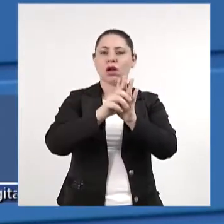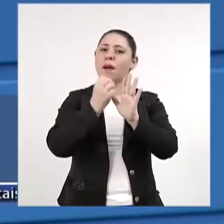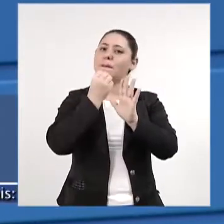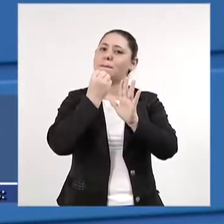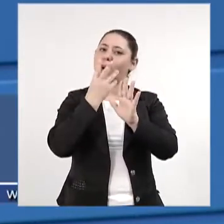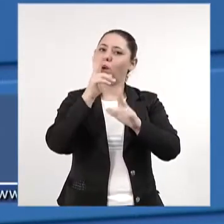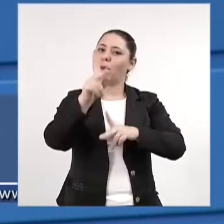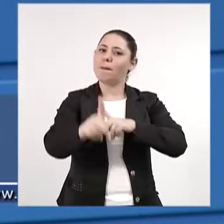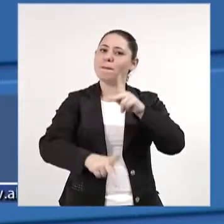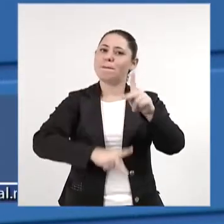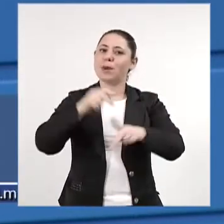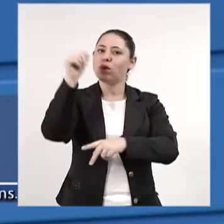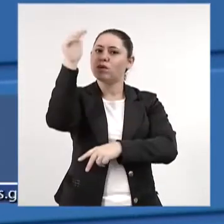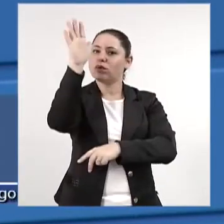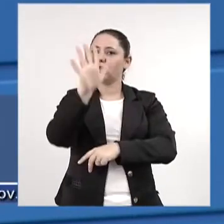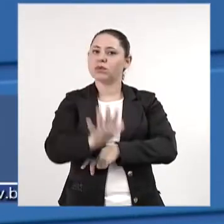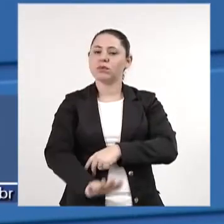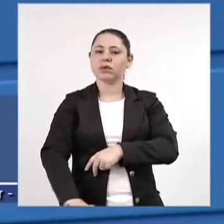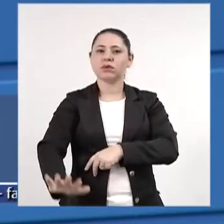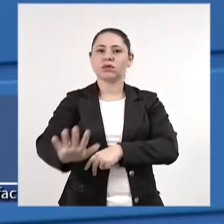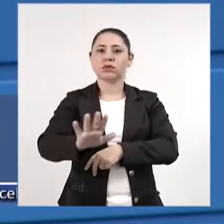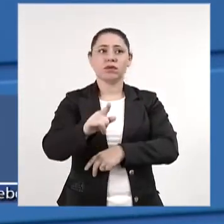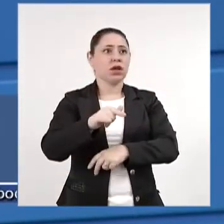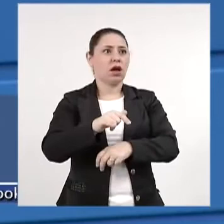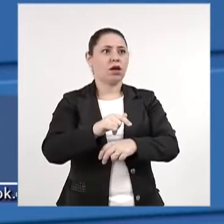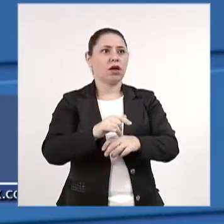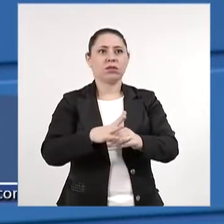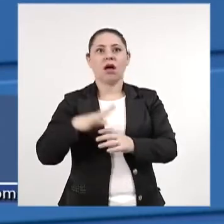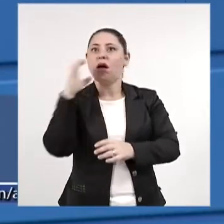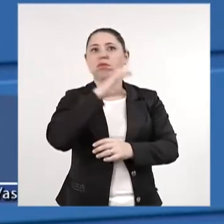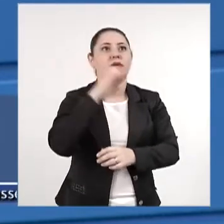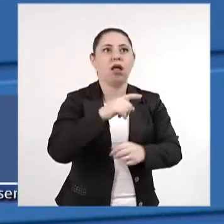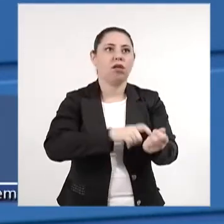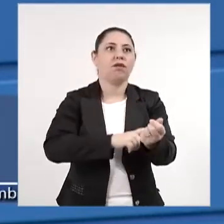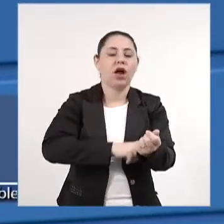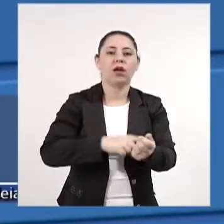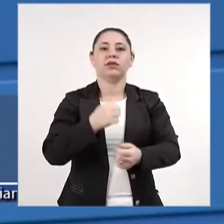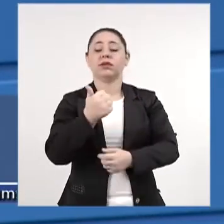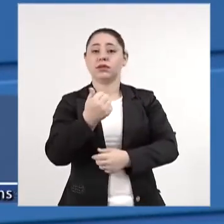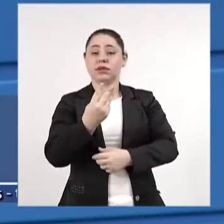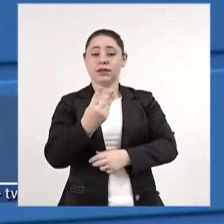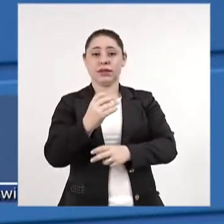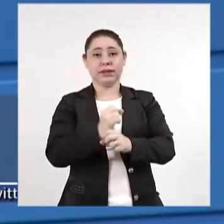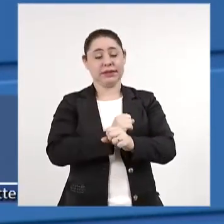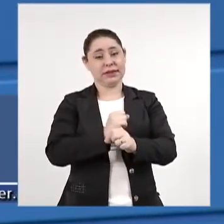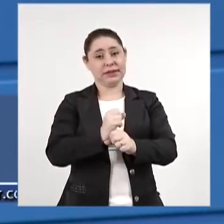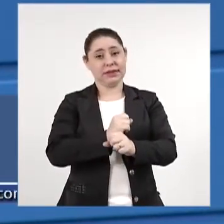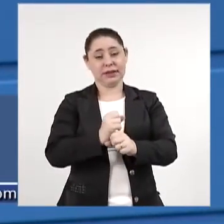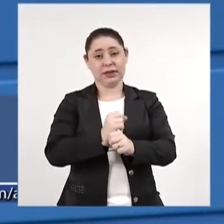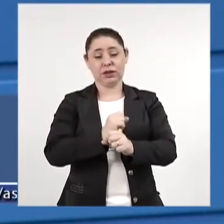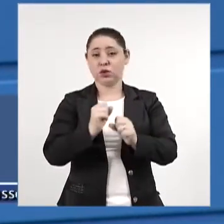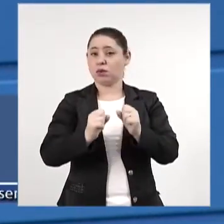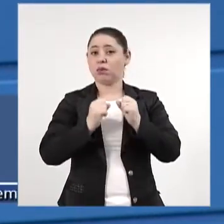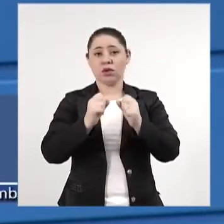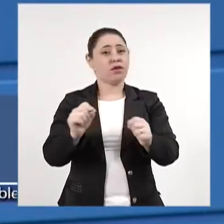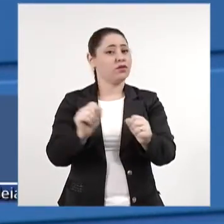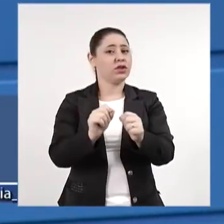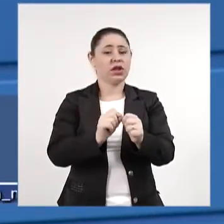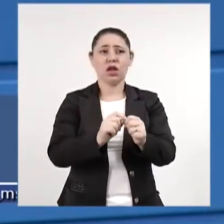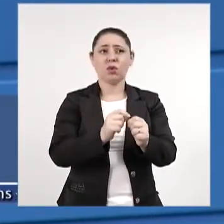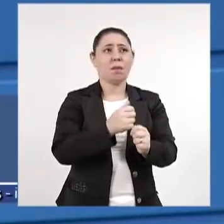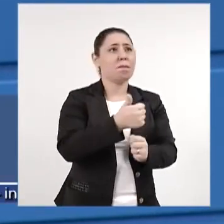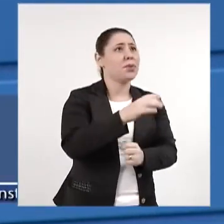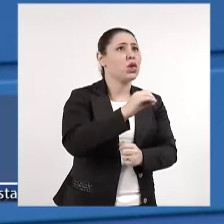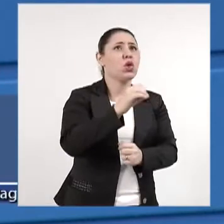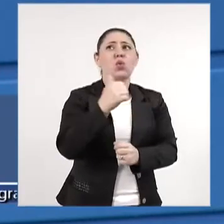povo brasileiro, e vocês são muito apressados. Vocês ficaram 13 anos aí no poder, fazendo 1001